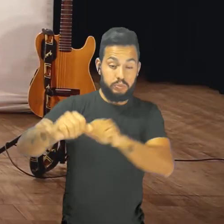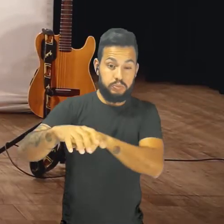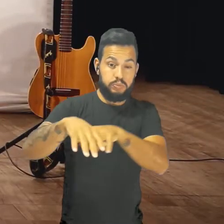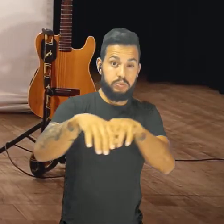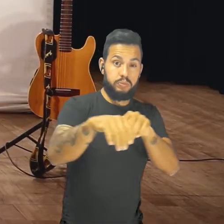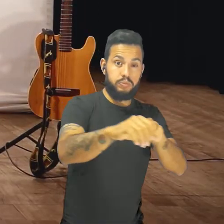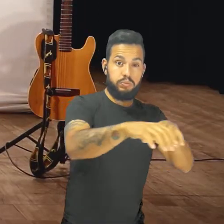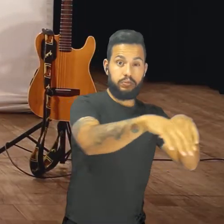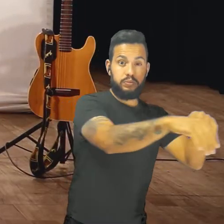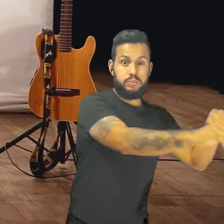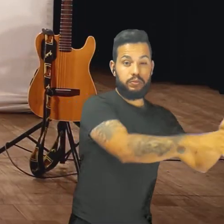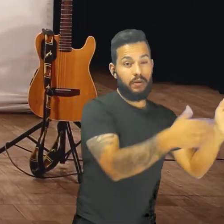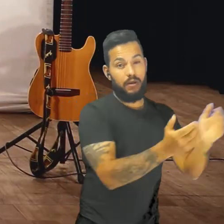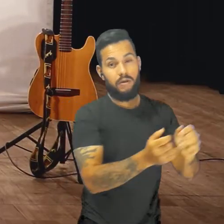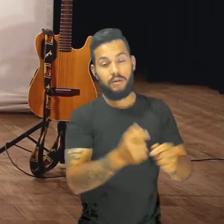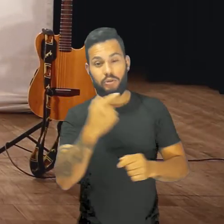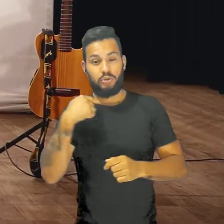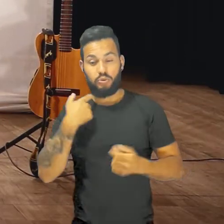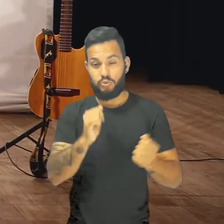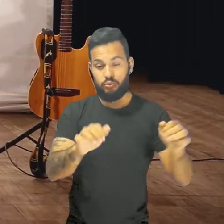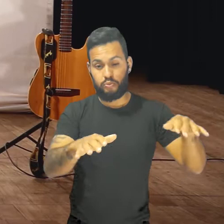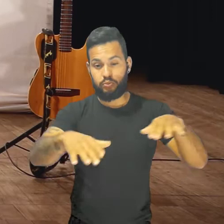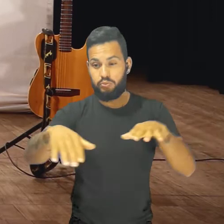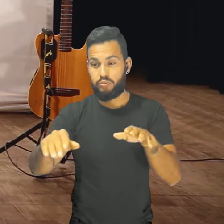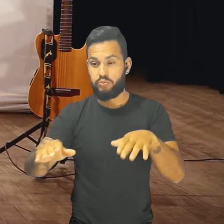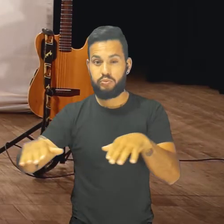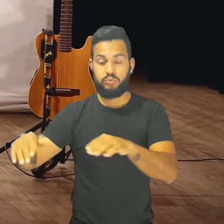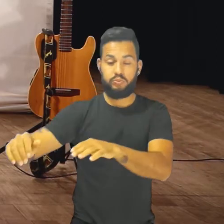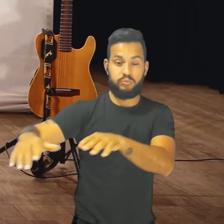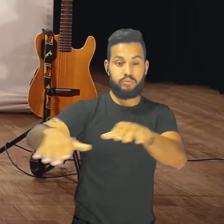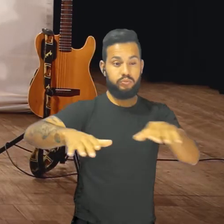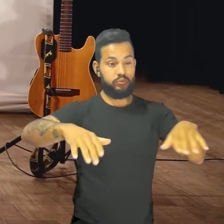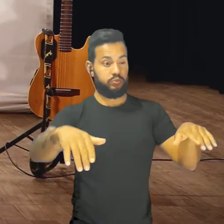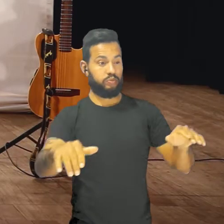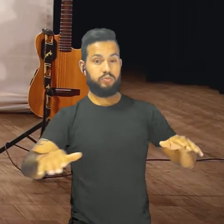outras sujeiras vieram boiar.